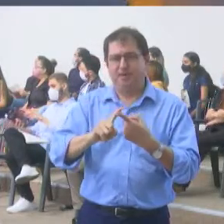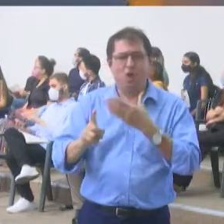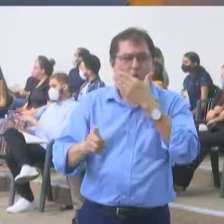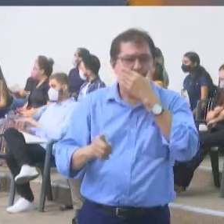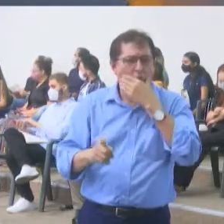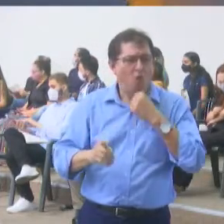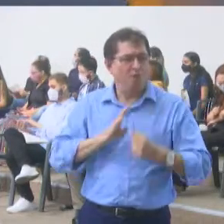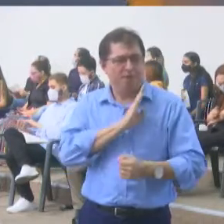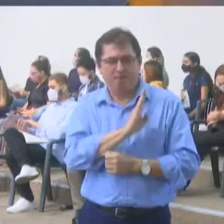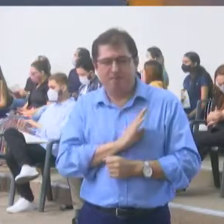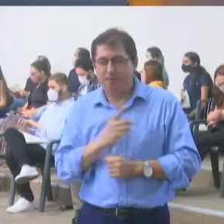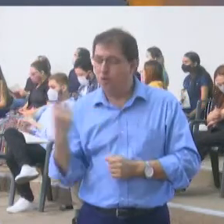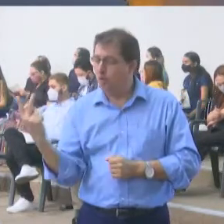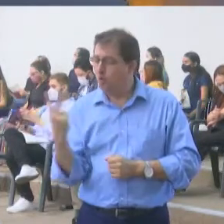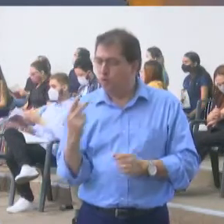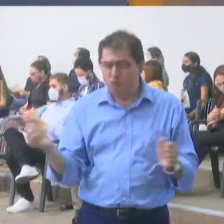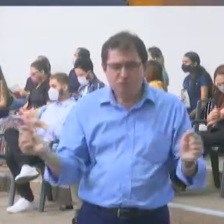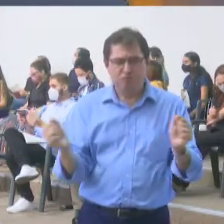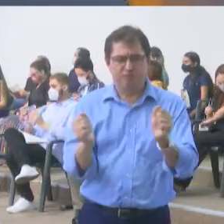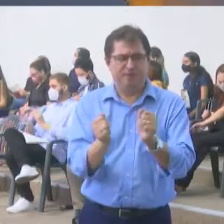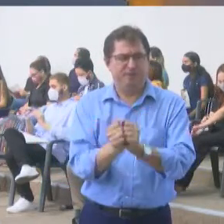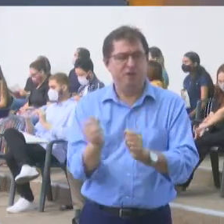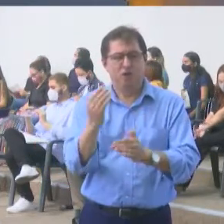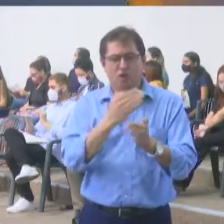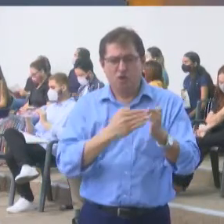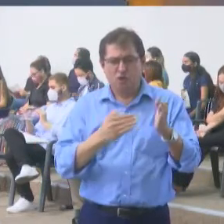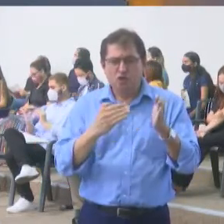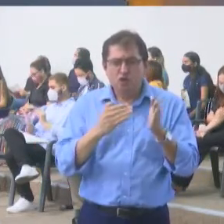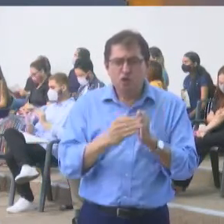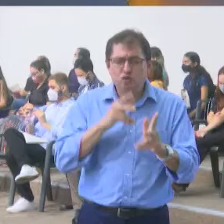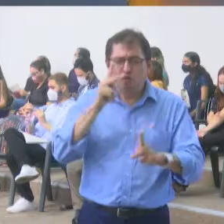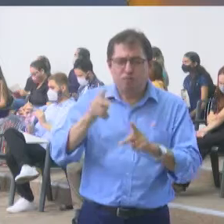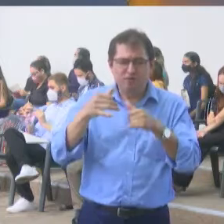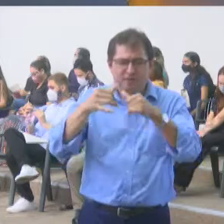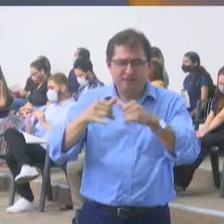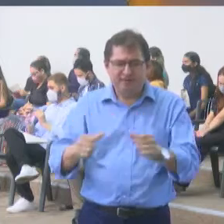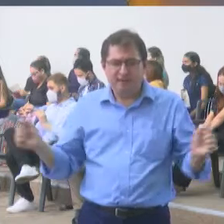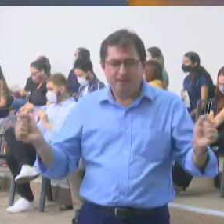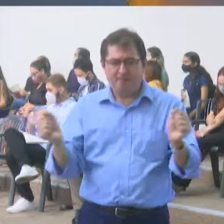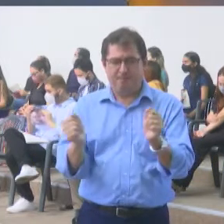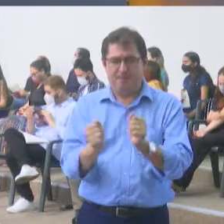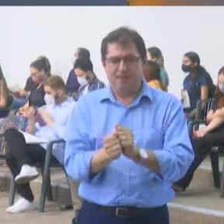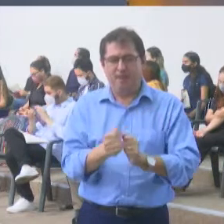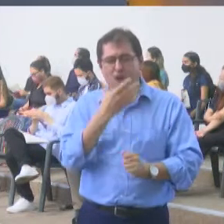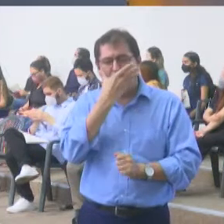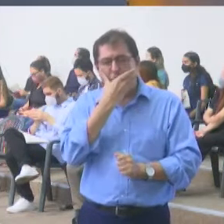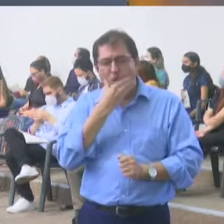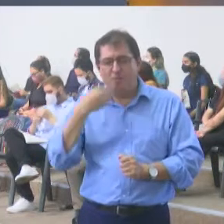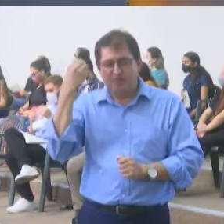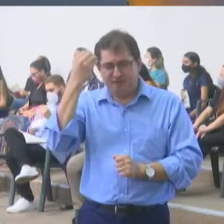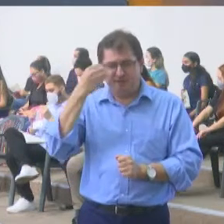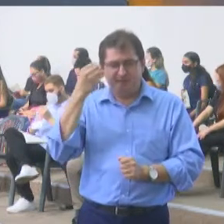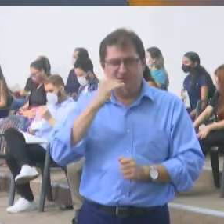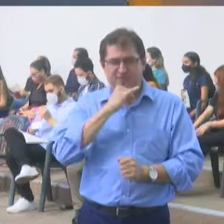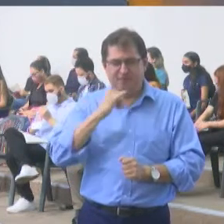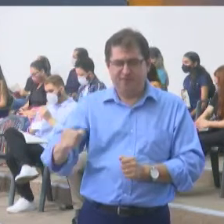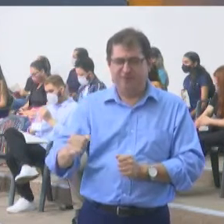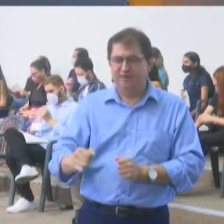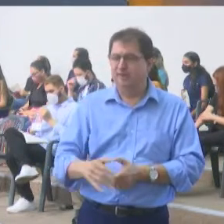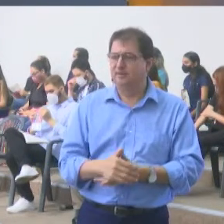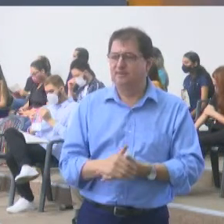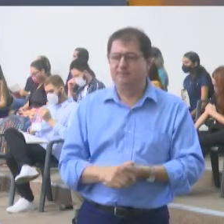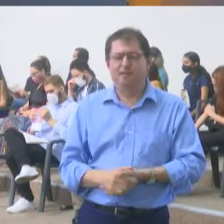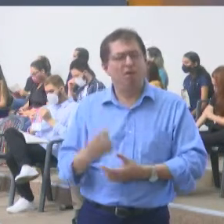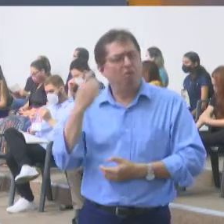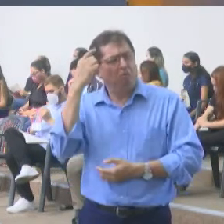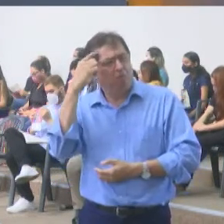texto, todo o povo que estava na porta e os anciãos disseram. Olha só como eles abençoaram. E vamos